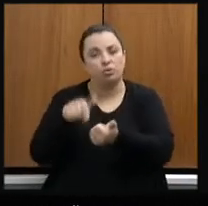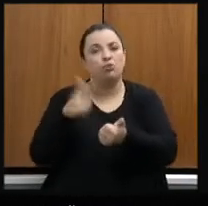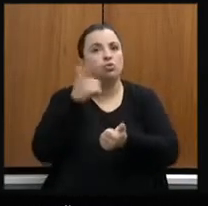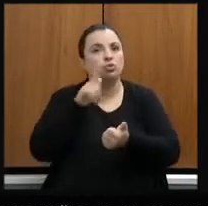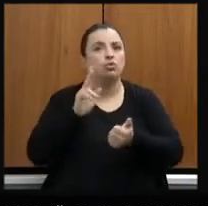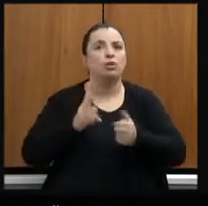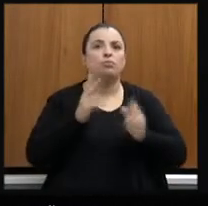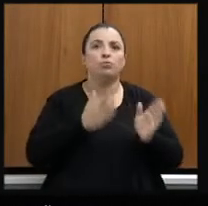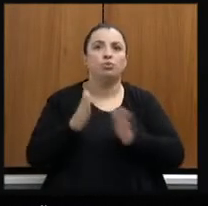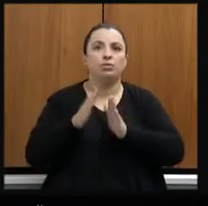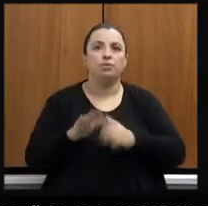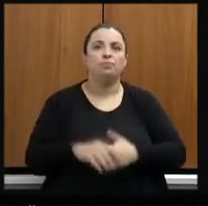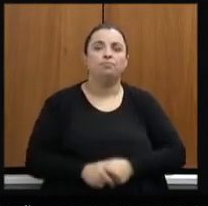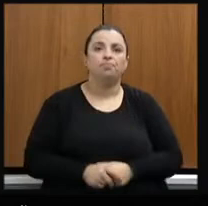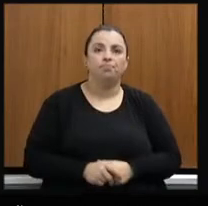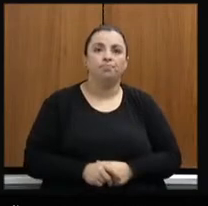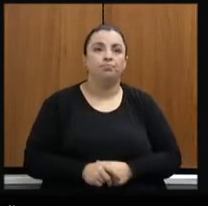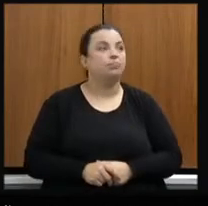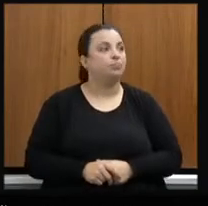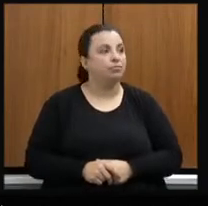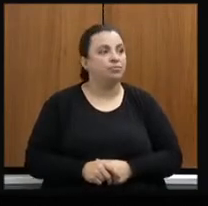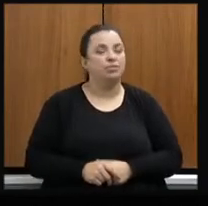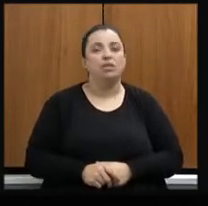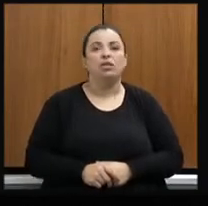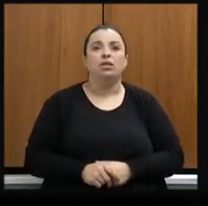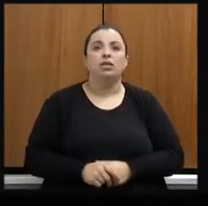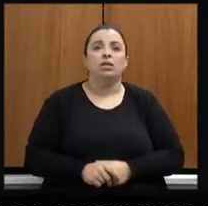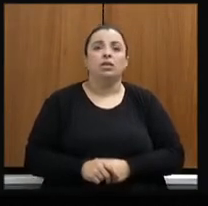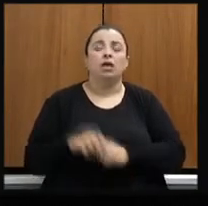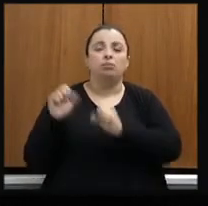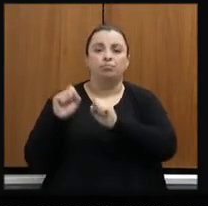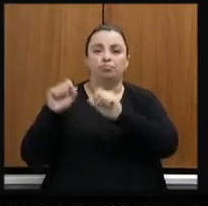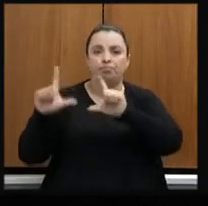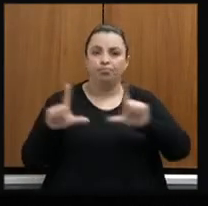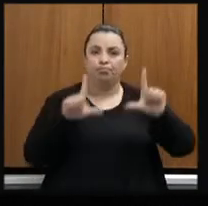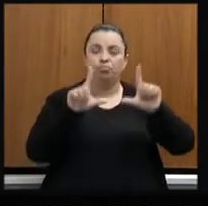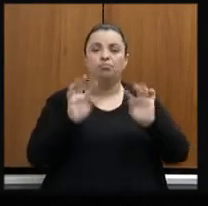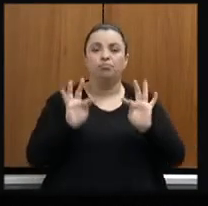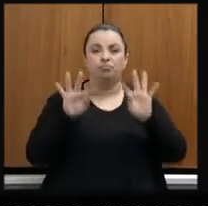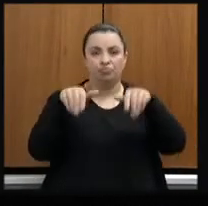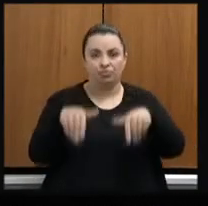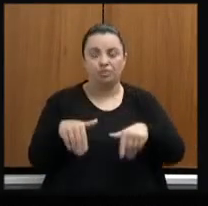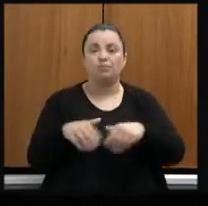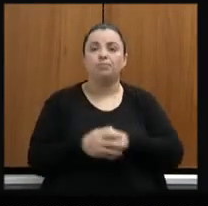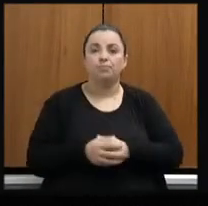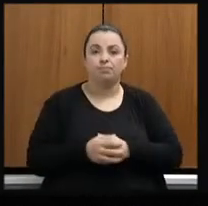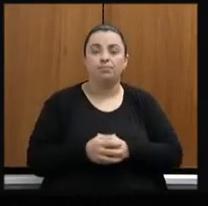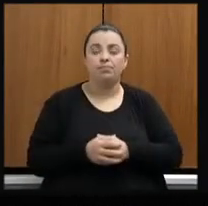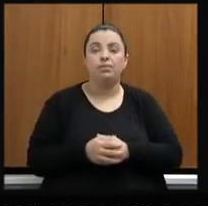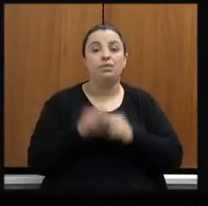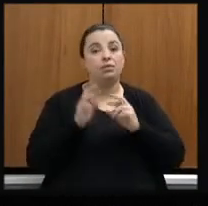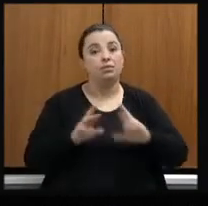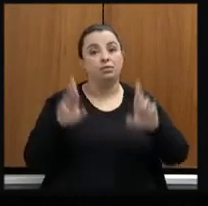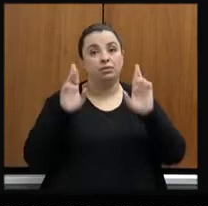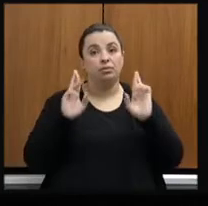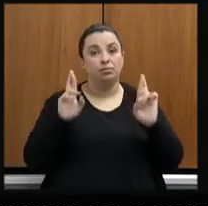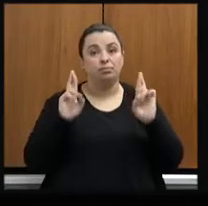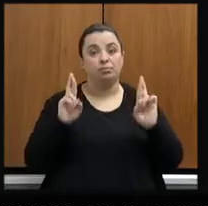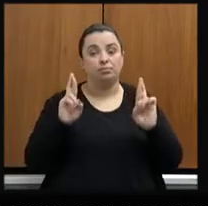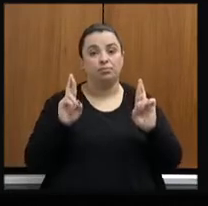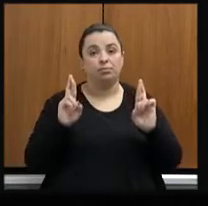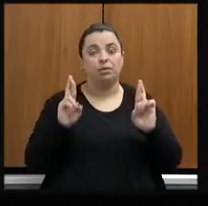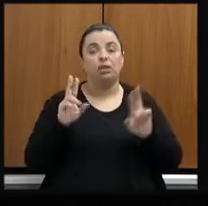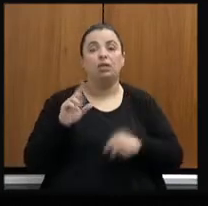não e encerramos aqui a nossa apresentação é Espero que tenha